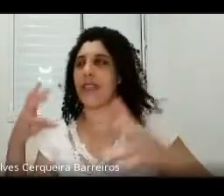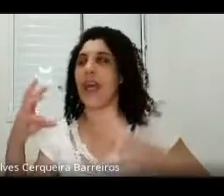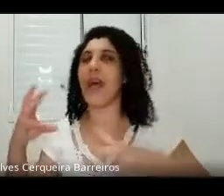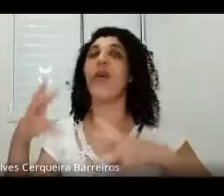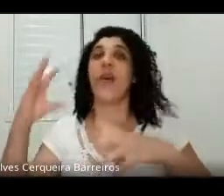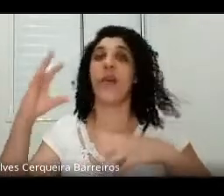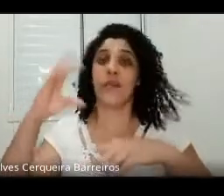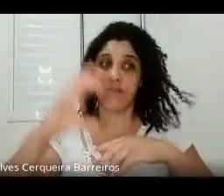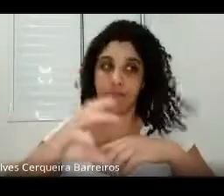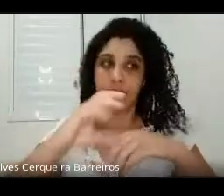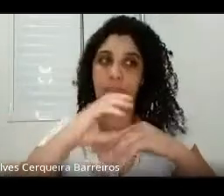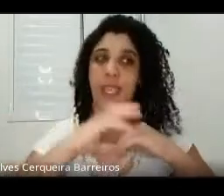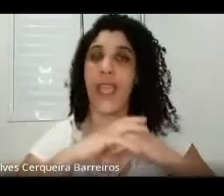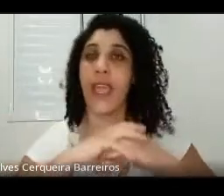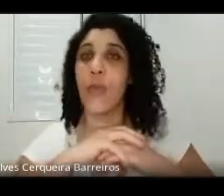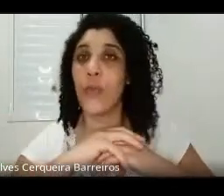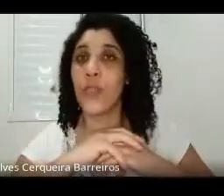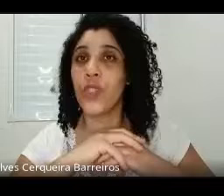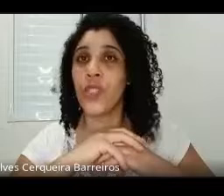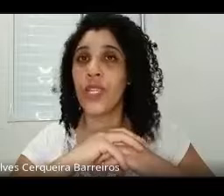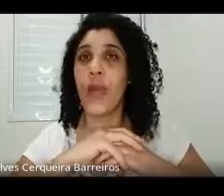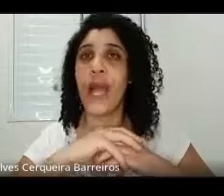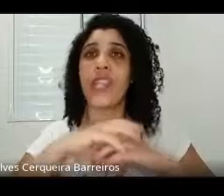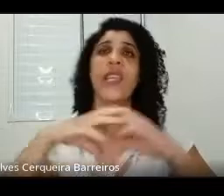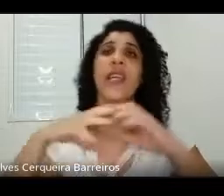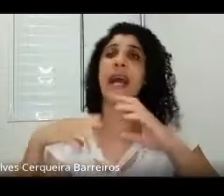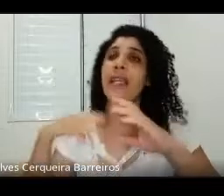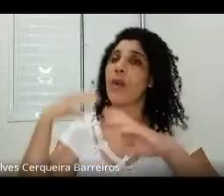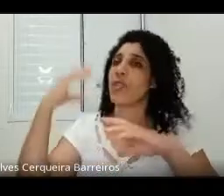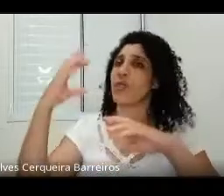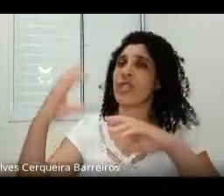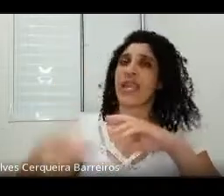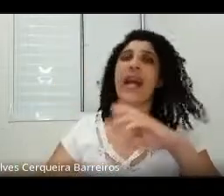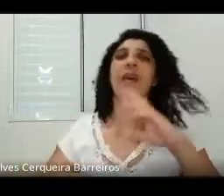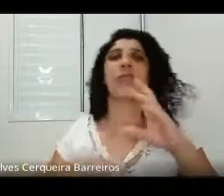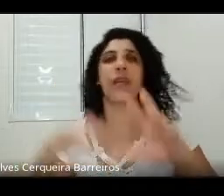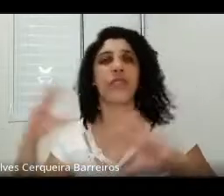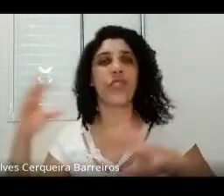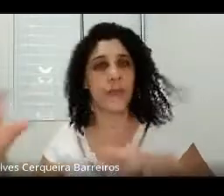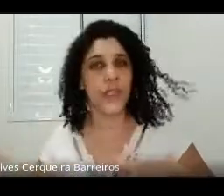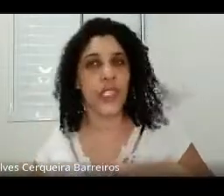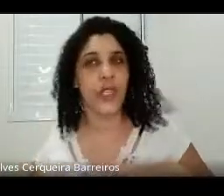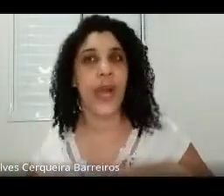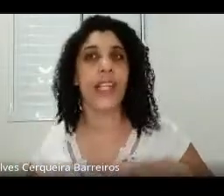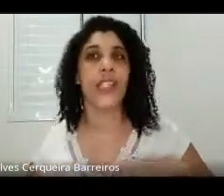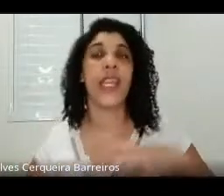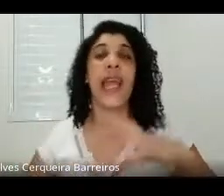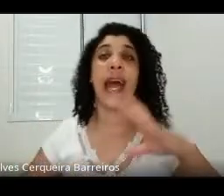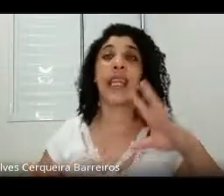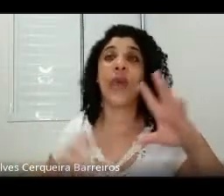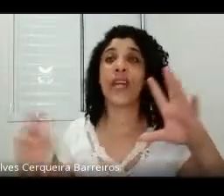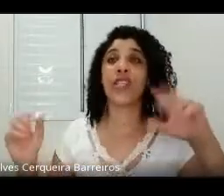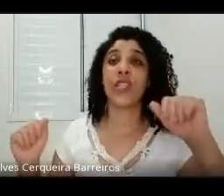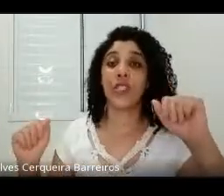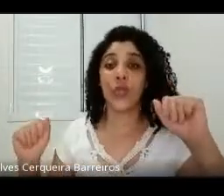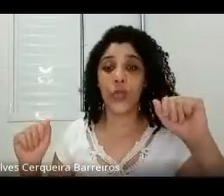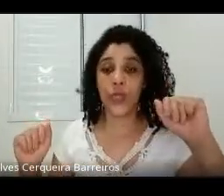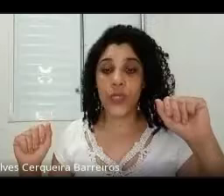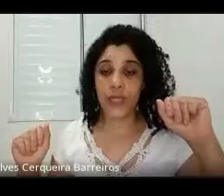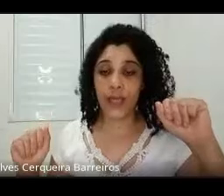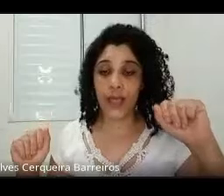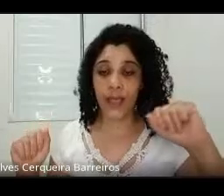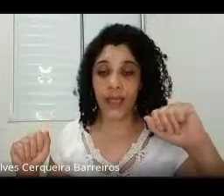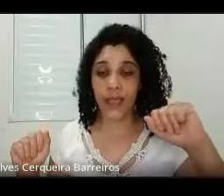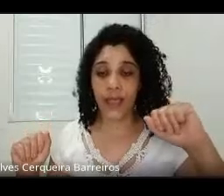placas e tal, é um tipo de linguagem. A linguagem musical é um tipo de linguagem. A linguagem